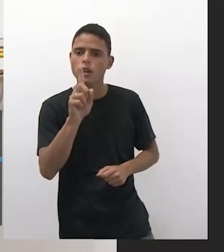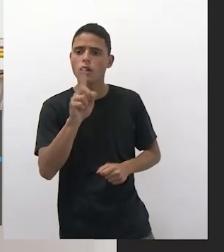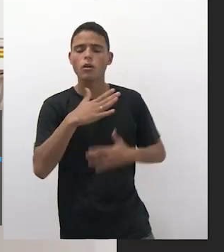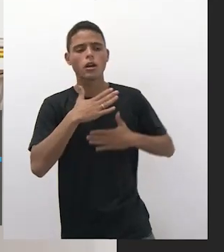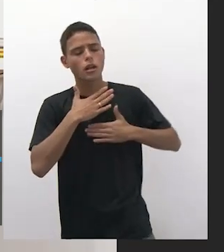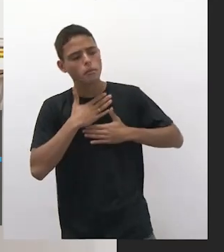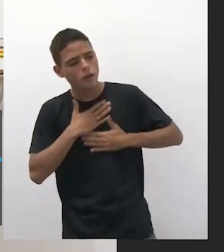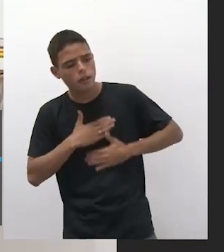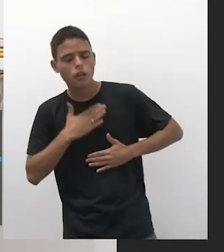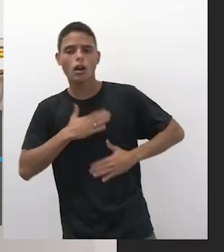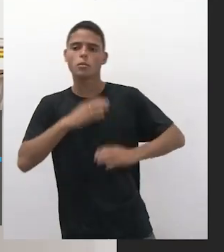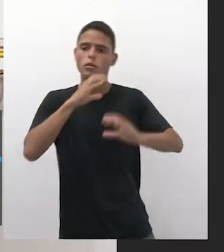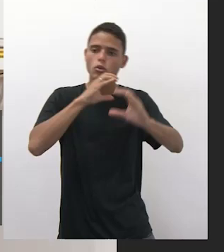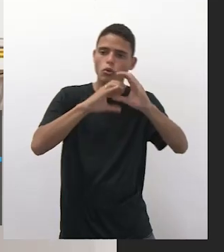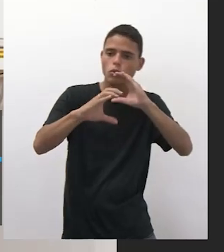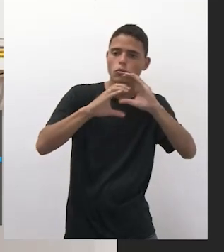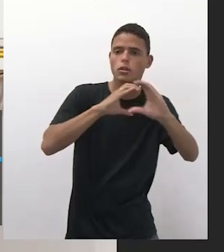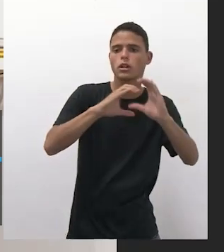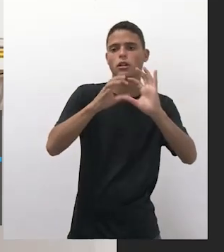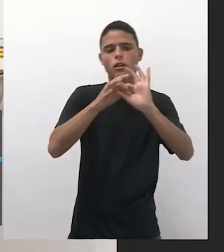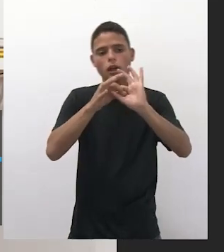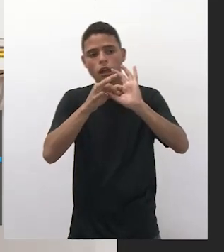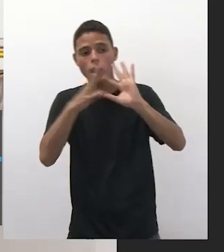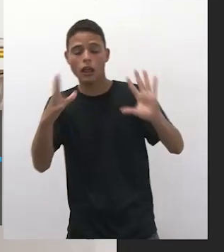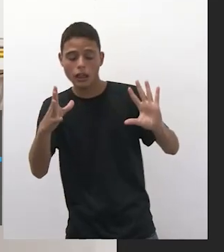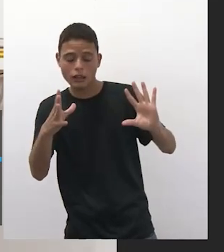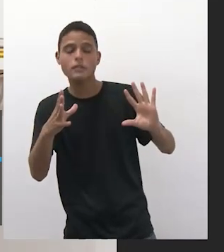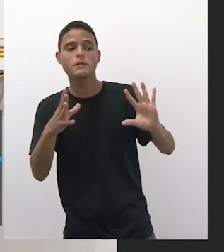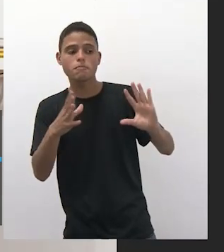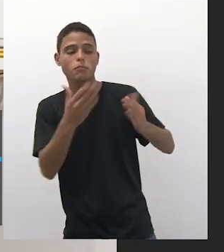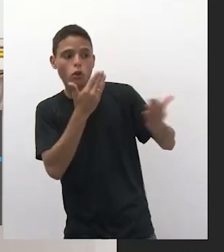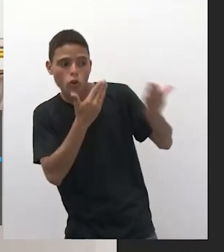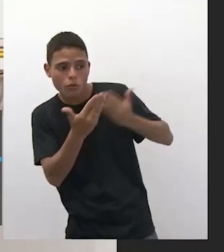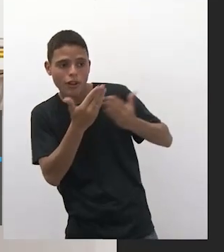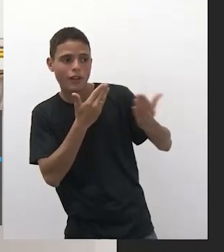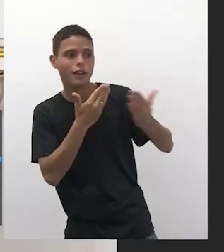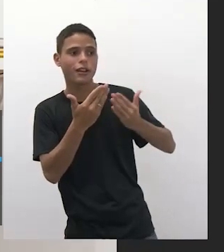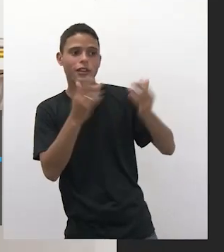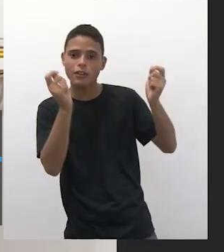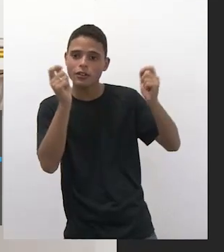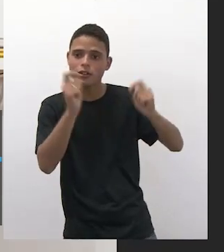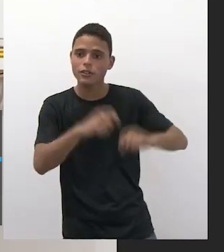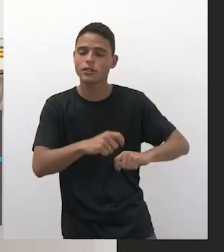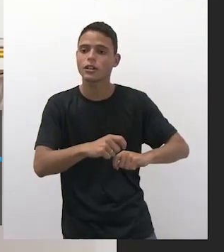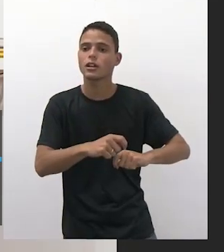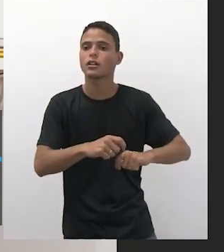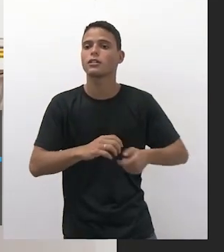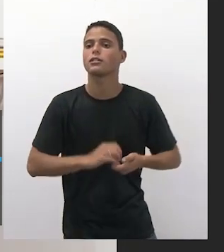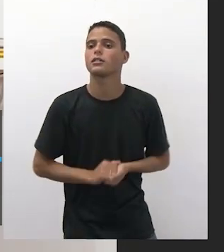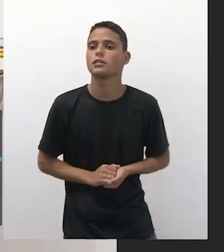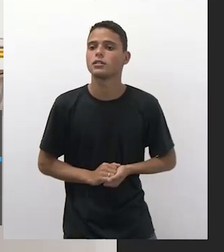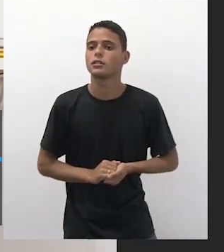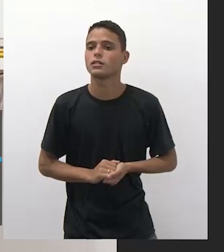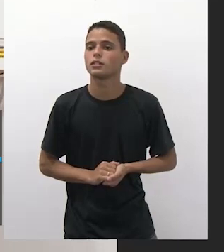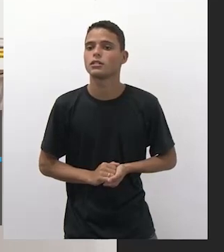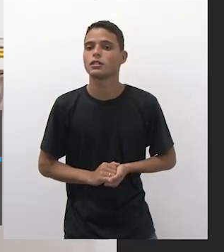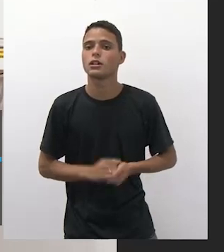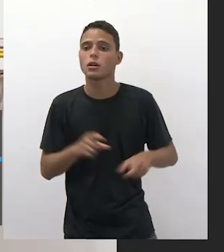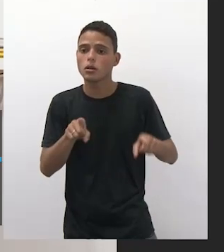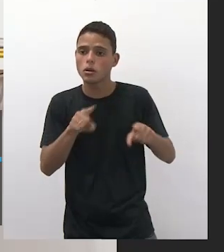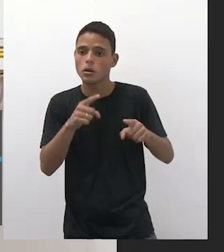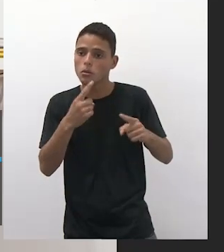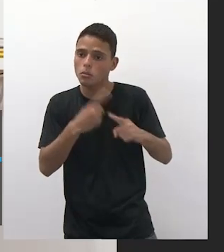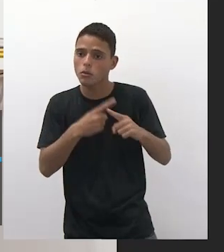mais comunicativa, bem mais permissiva. E, por coincidência, ela era irmã da professora